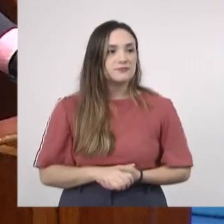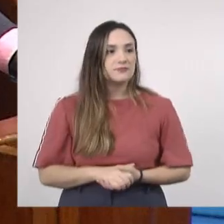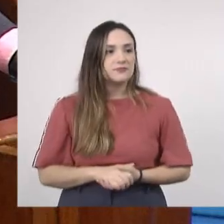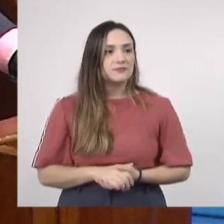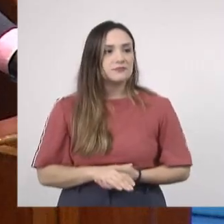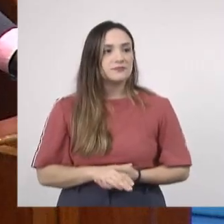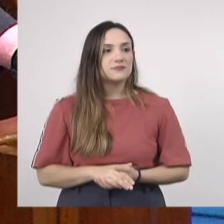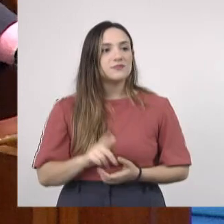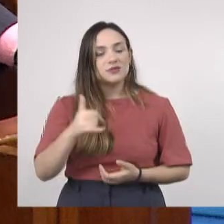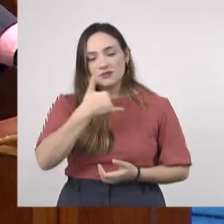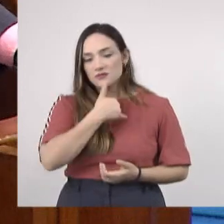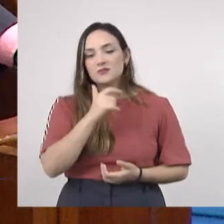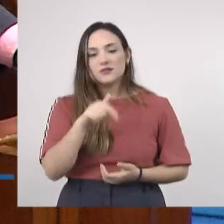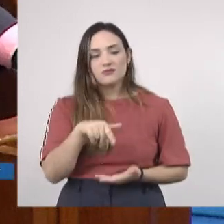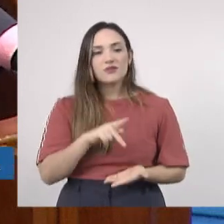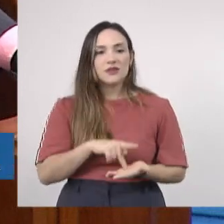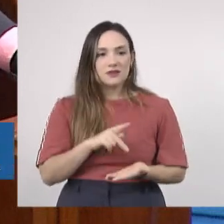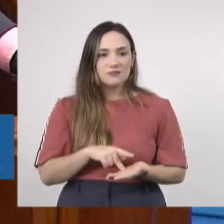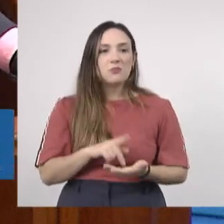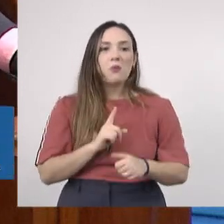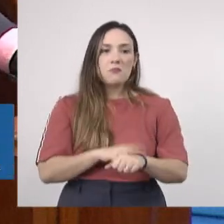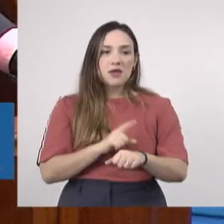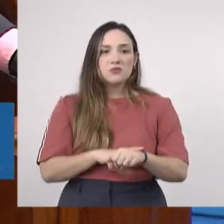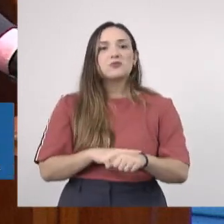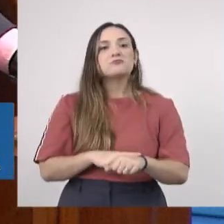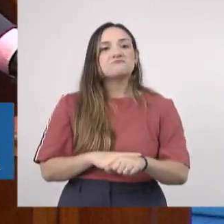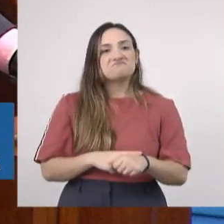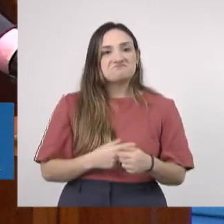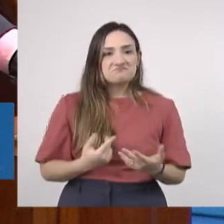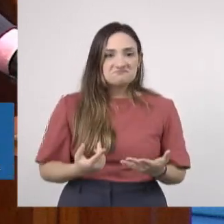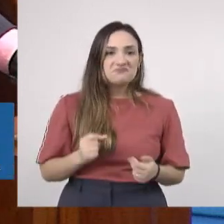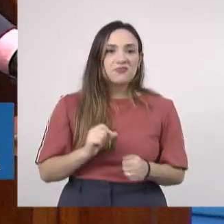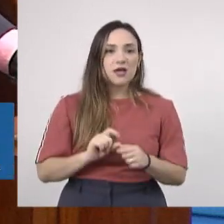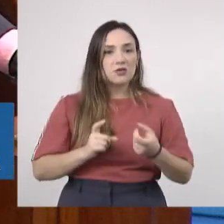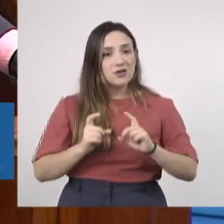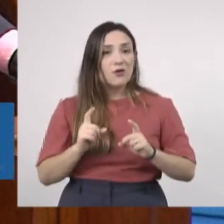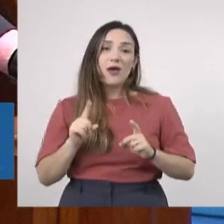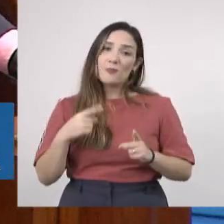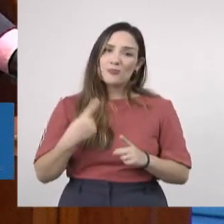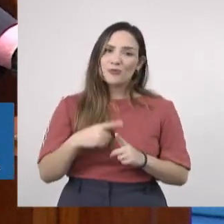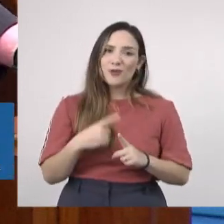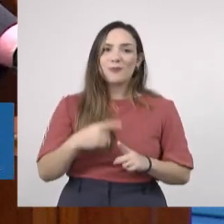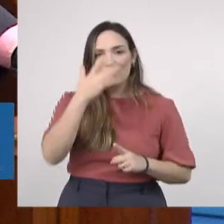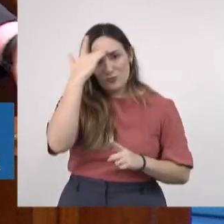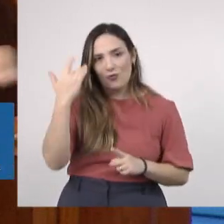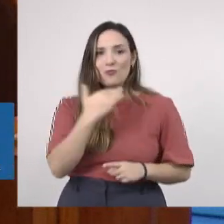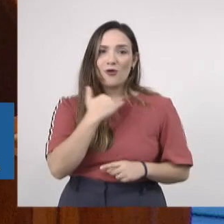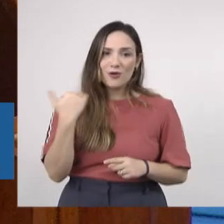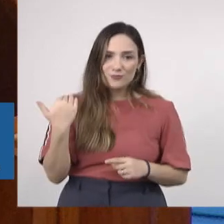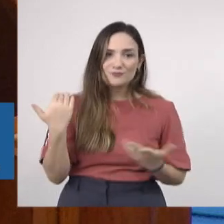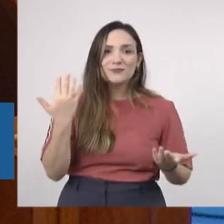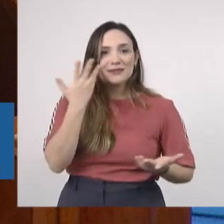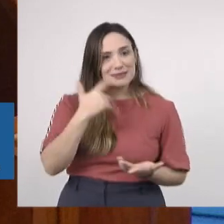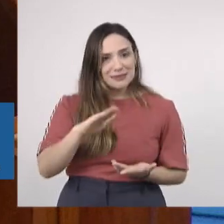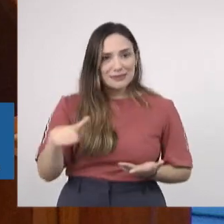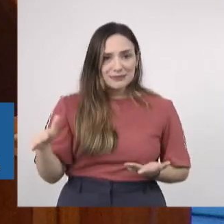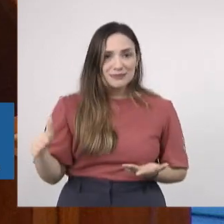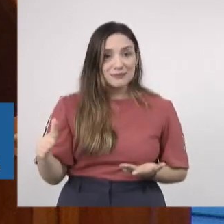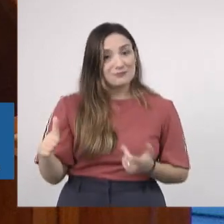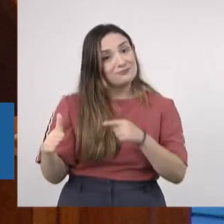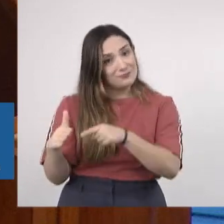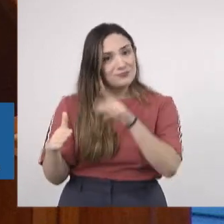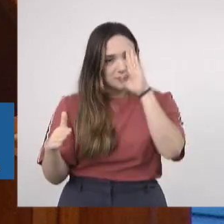mais uma vez a gente lamenta que um momento desse tenha que fazer com que a gente se reúna para debater, infelizmente, sobre a vida